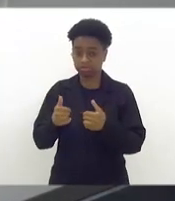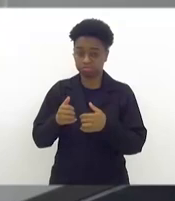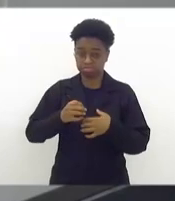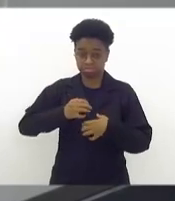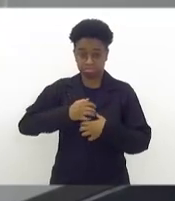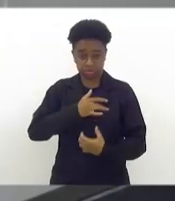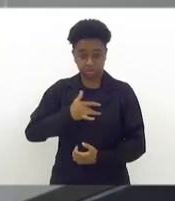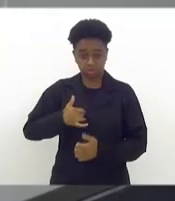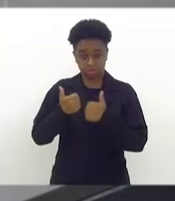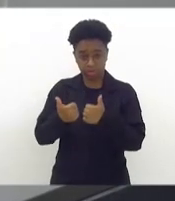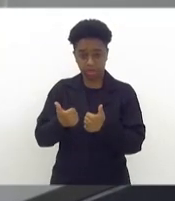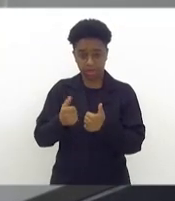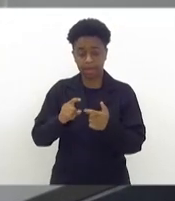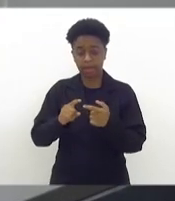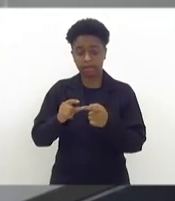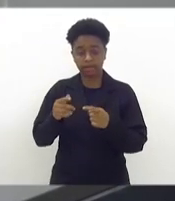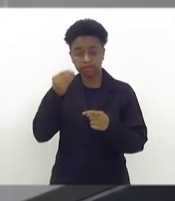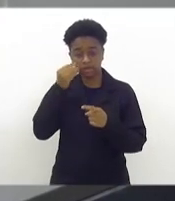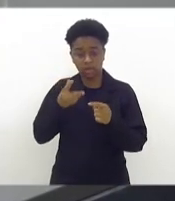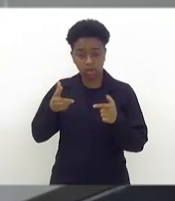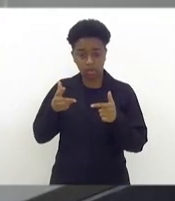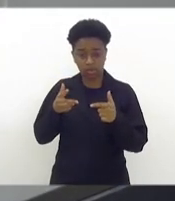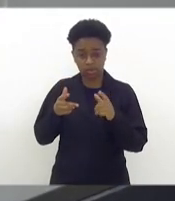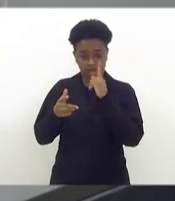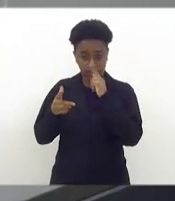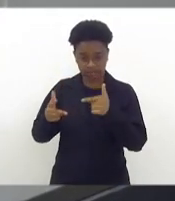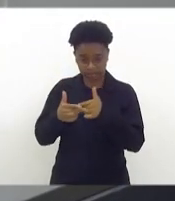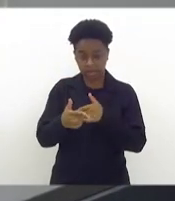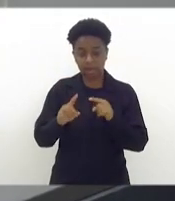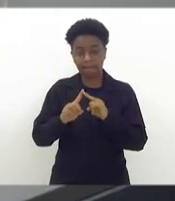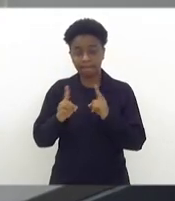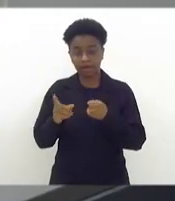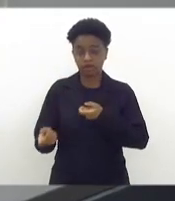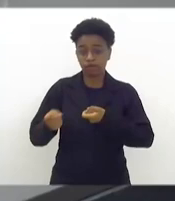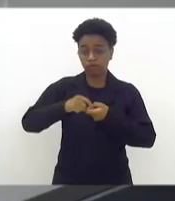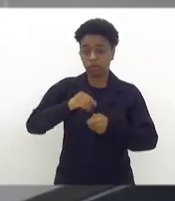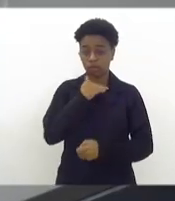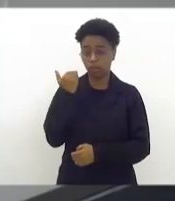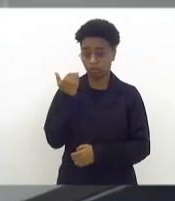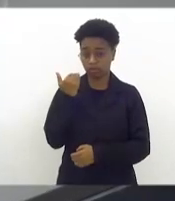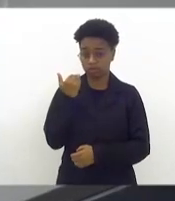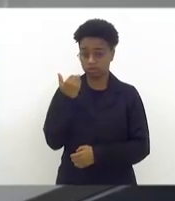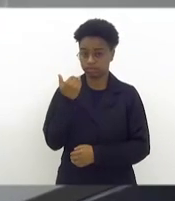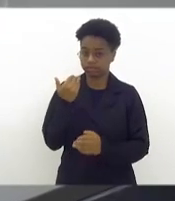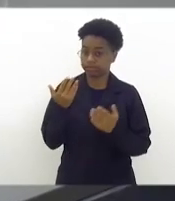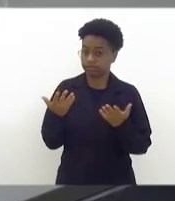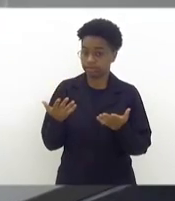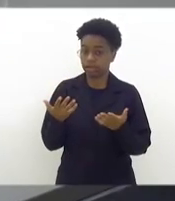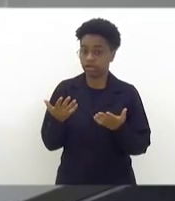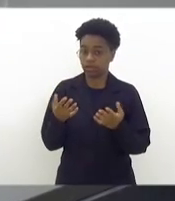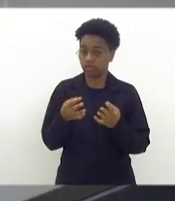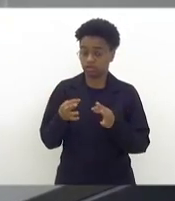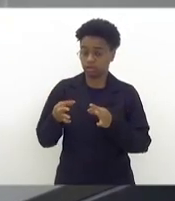castração e o animal foi devolvido sem vida. E ele, no programa. Então, isso gerou uma comoção